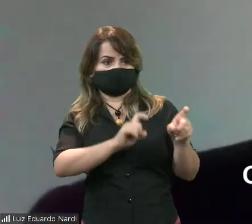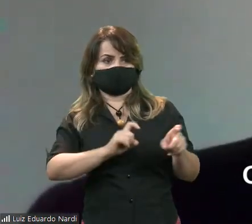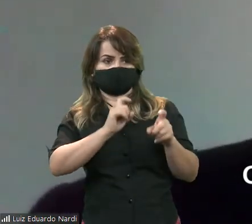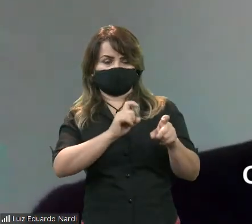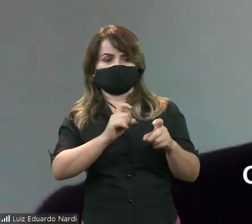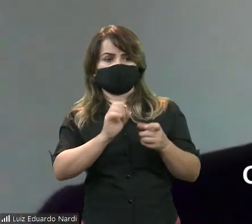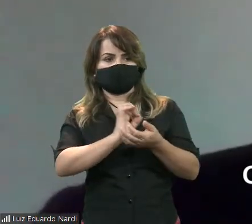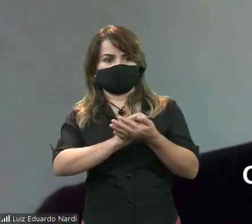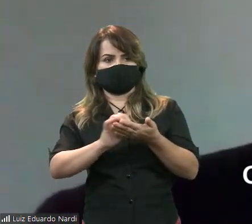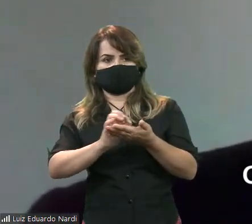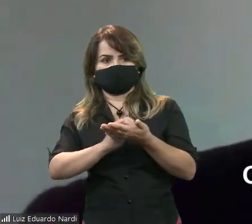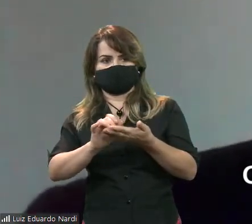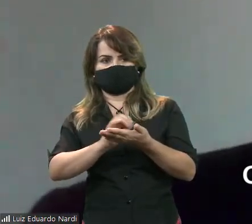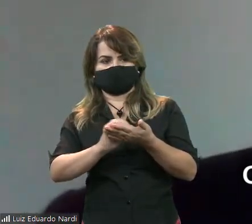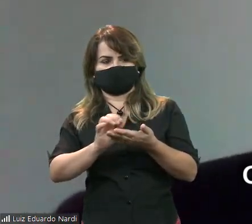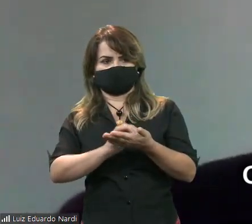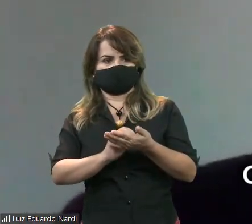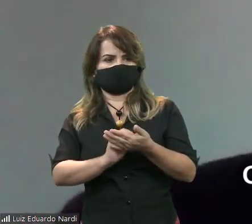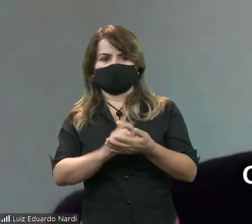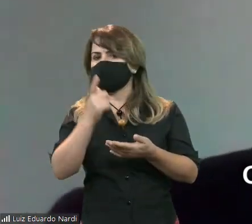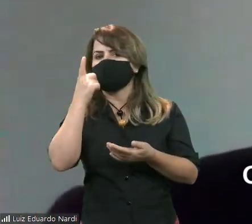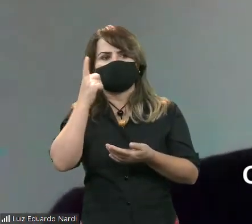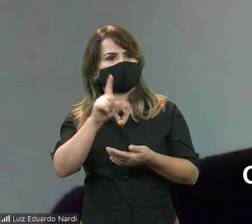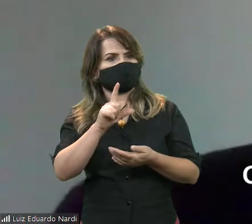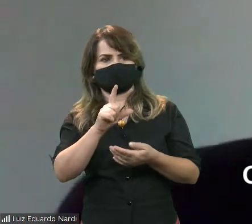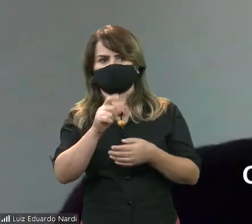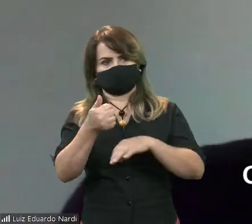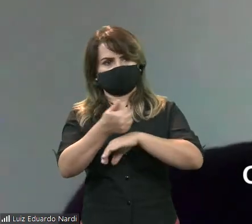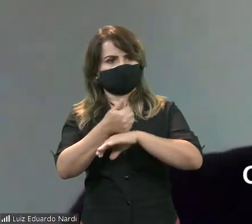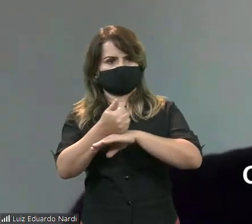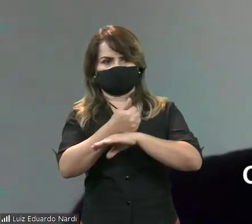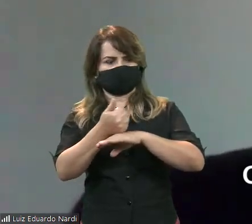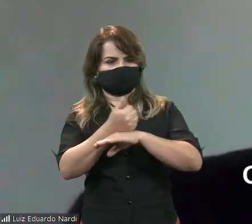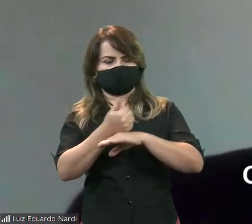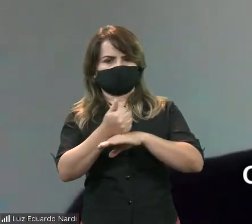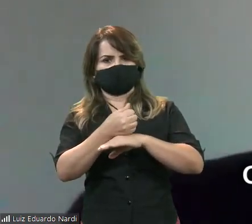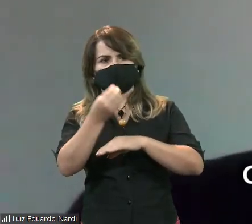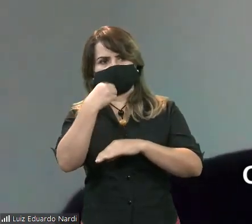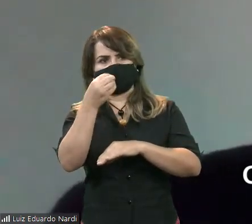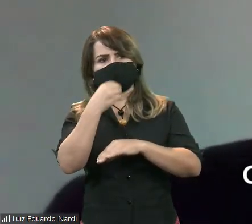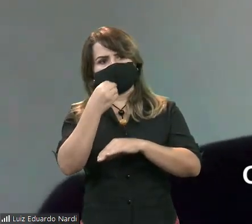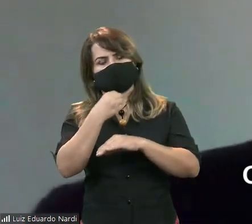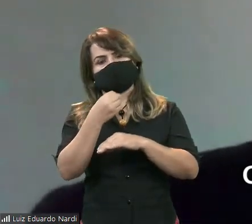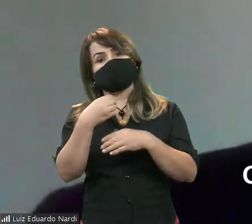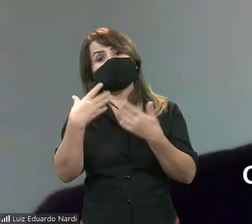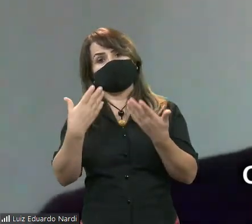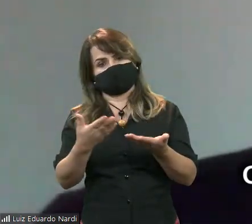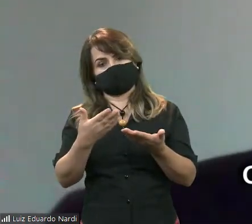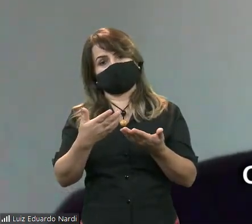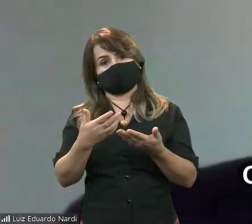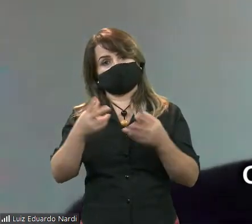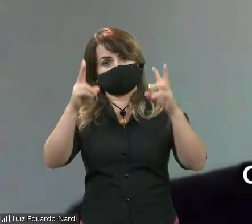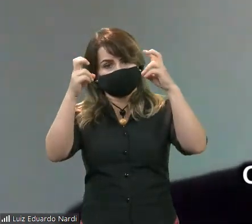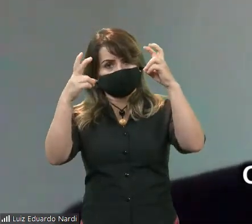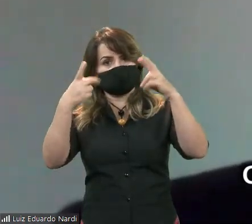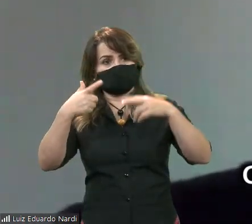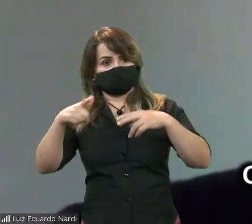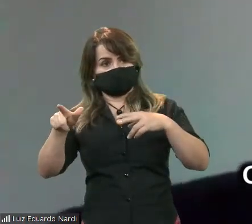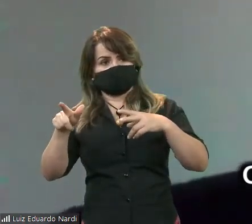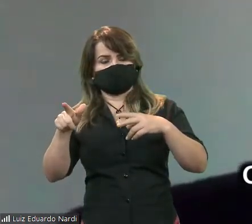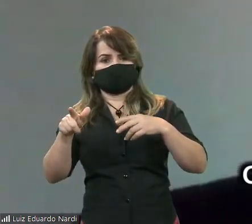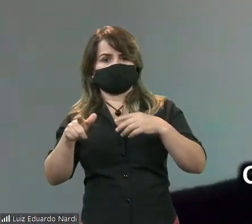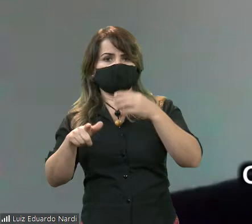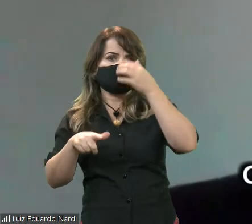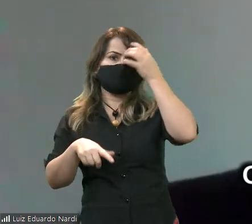seus fiscais, não são competentes, não são capazes, aí é outra questão. Eu não acho. Eu acho que o